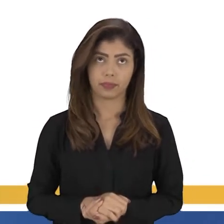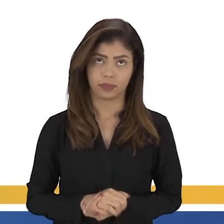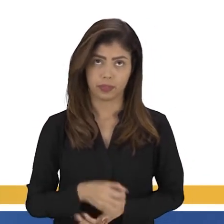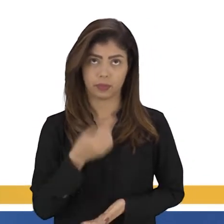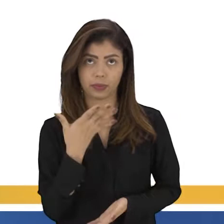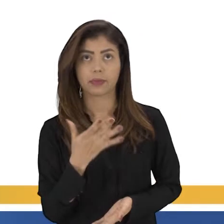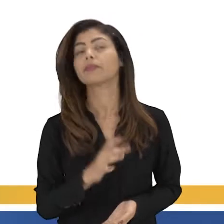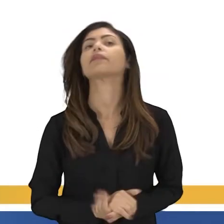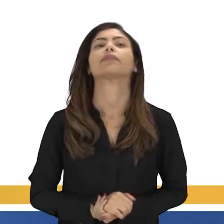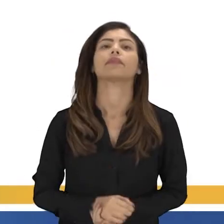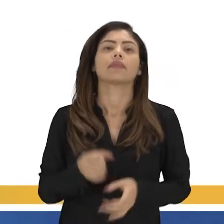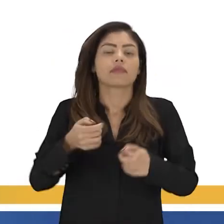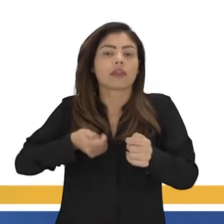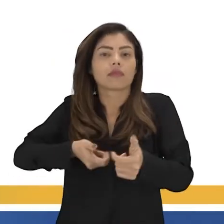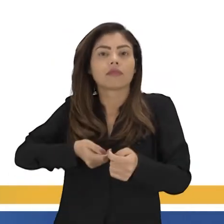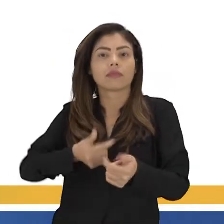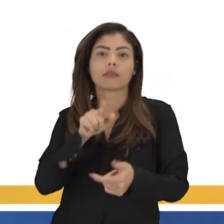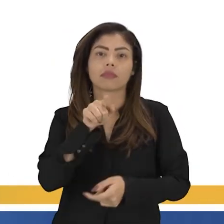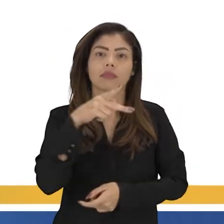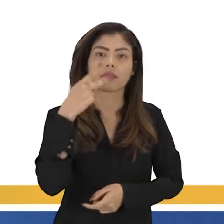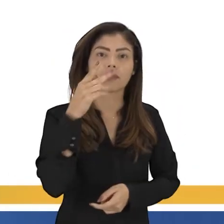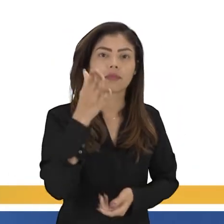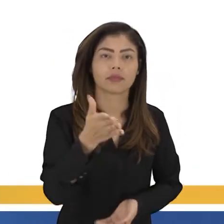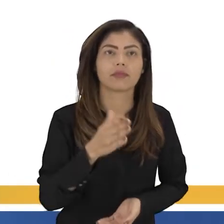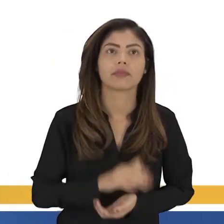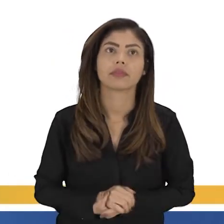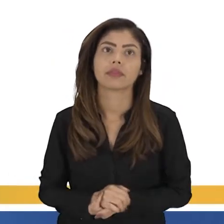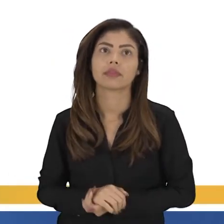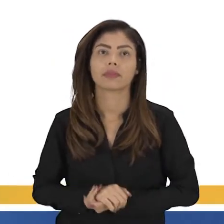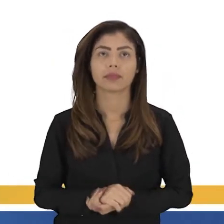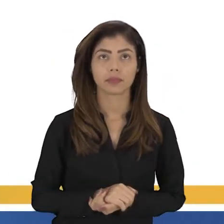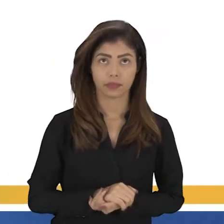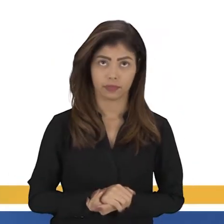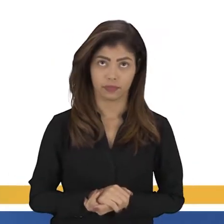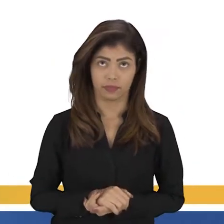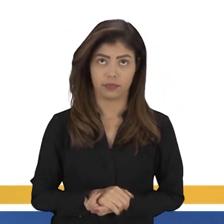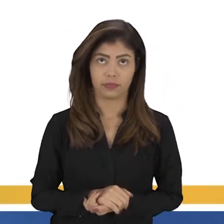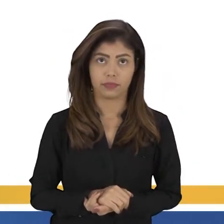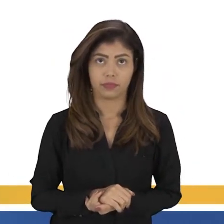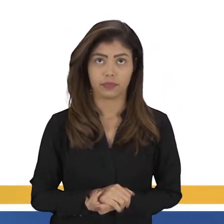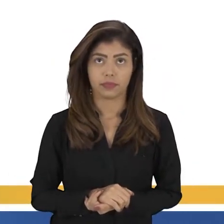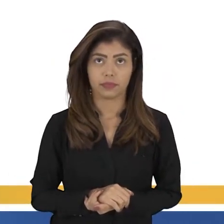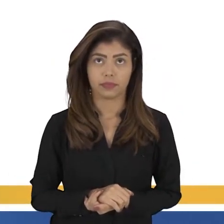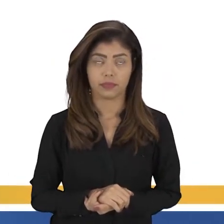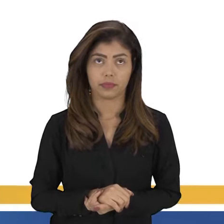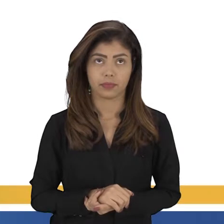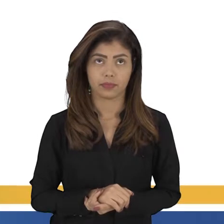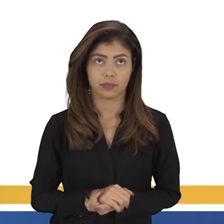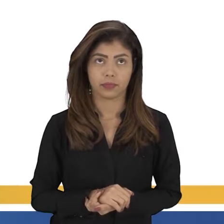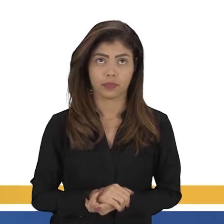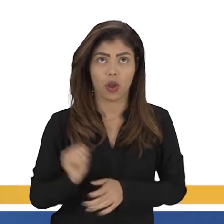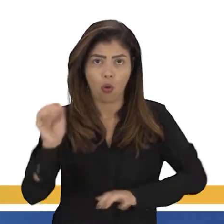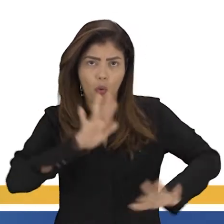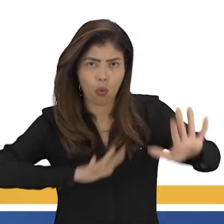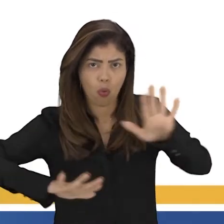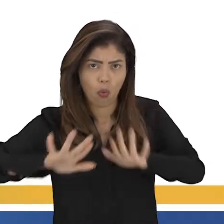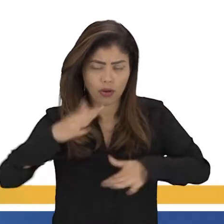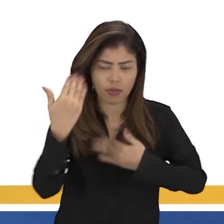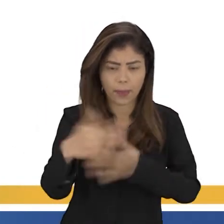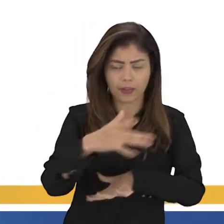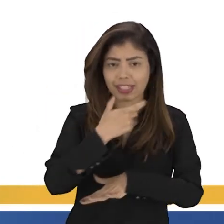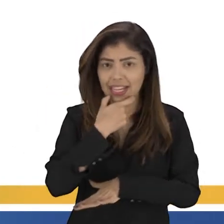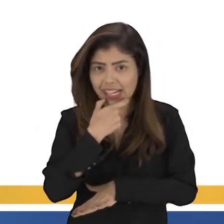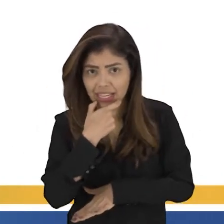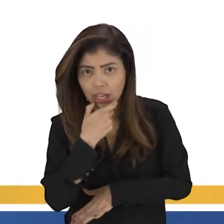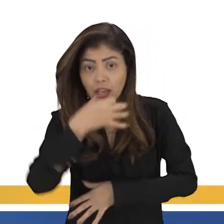Bom, então olha só a dica que eu vou começar a falar com você. Look after the English test properly. Cuide da sua prova de